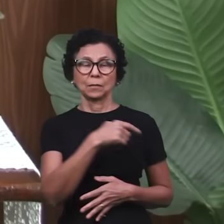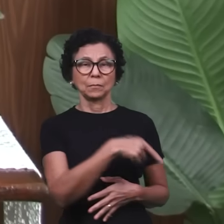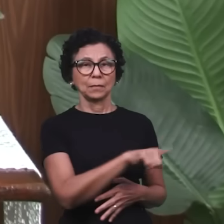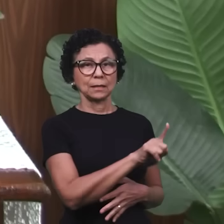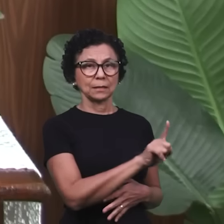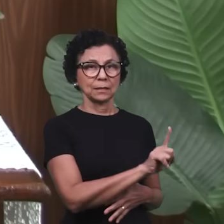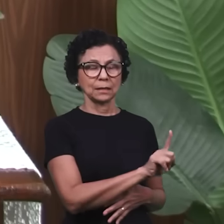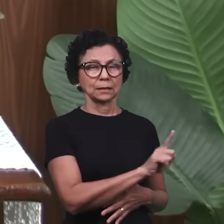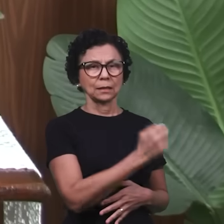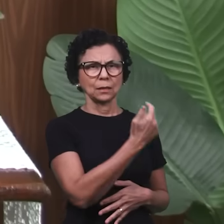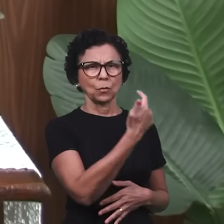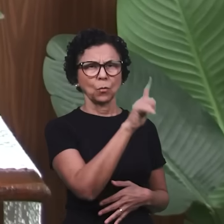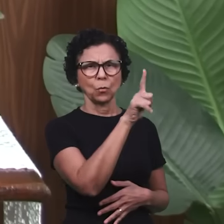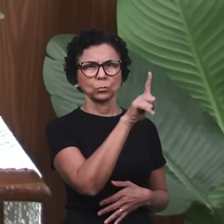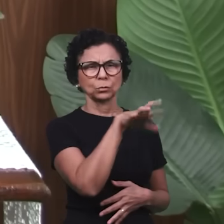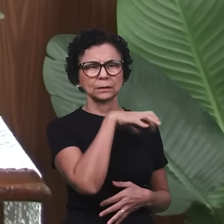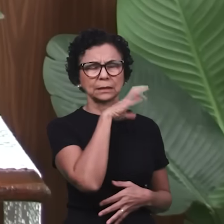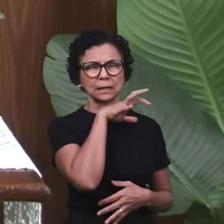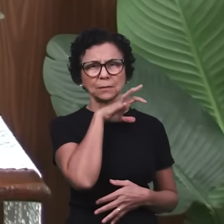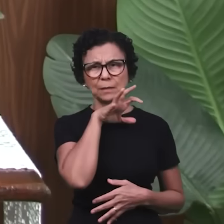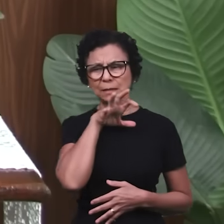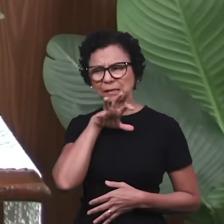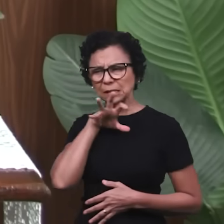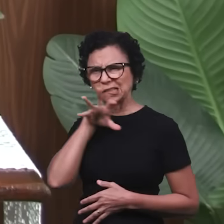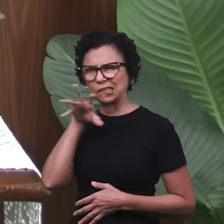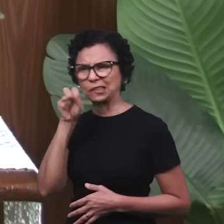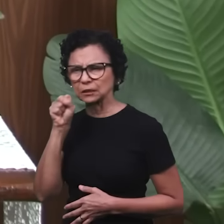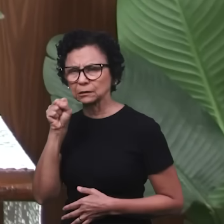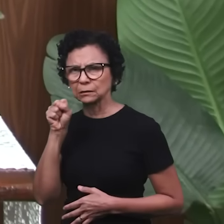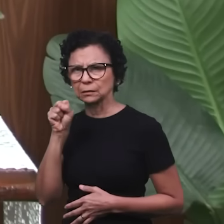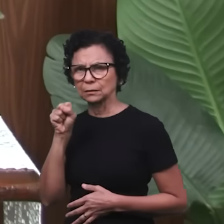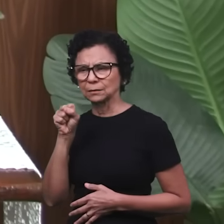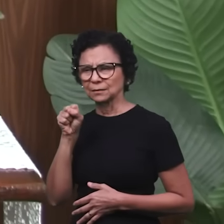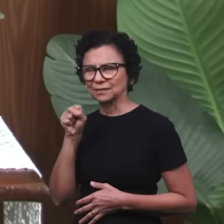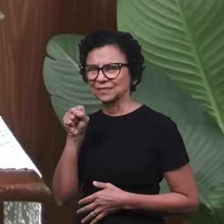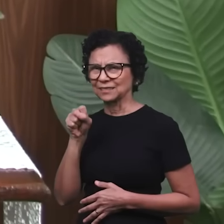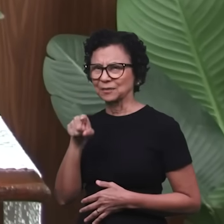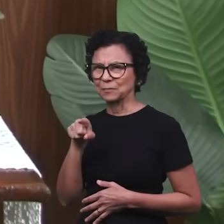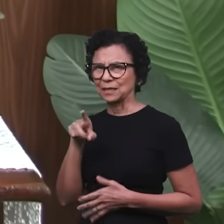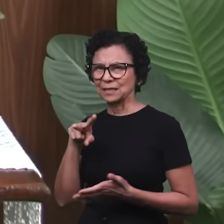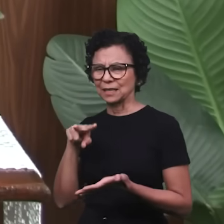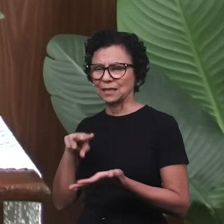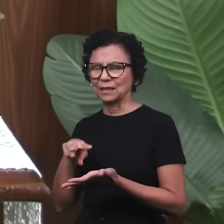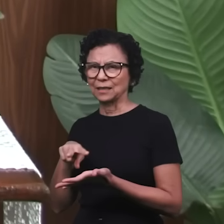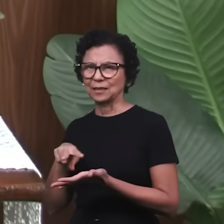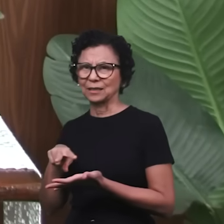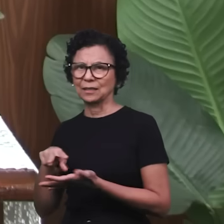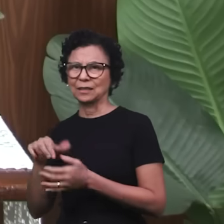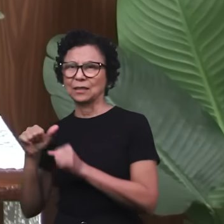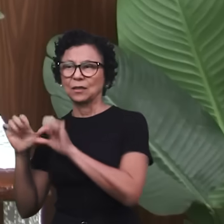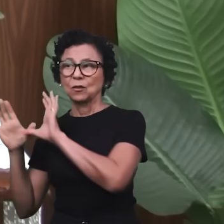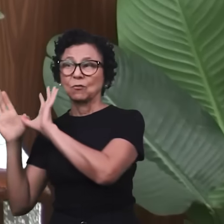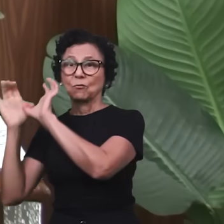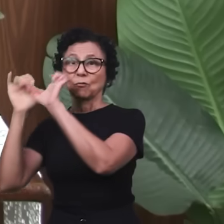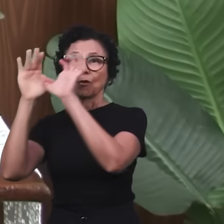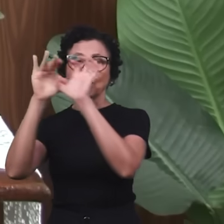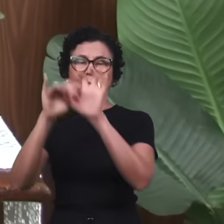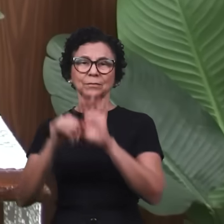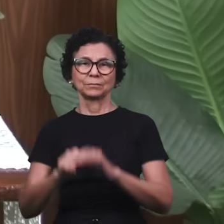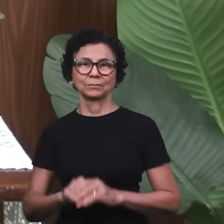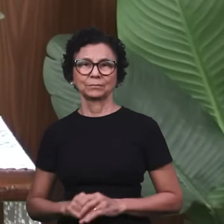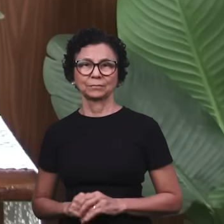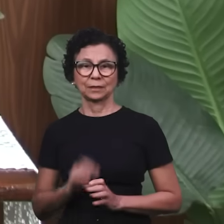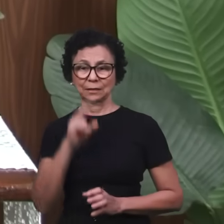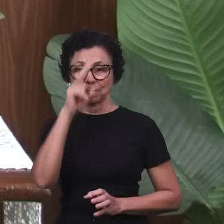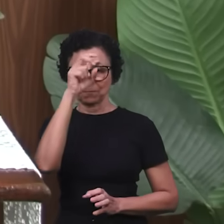ou envelhecidos. Mas quando ela salta, ela está mostrando para os predadores que ela está no ápice da sua força. E qual é a